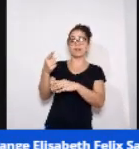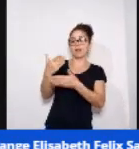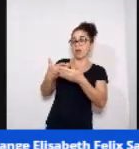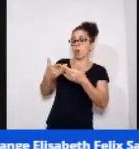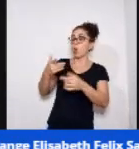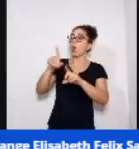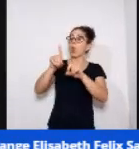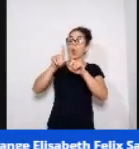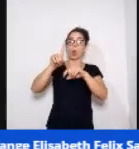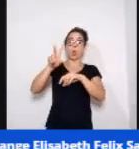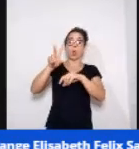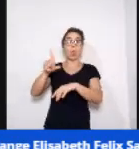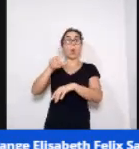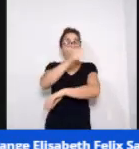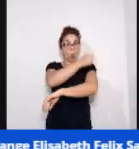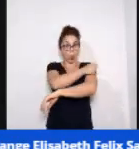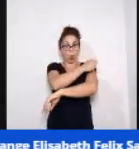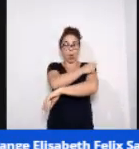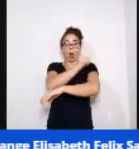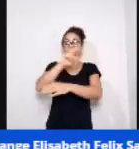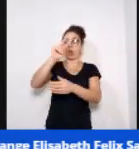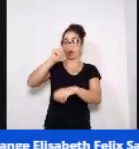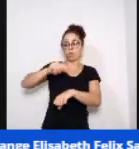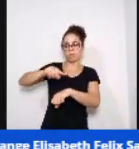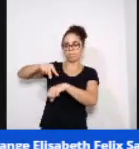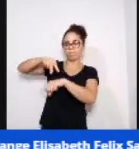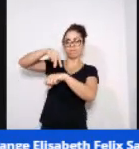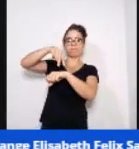do seu próprio processo de aprendizagem.